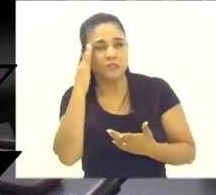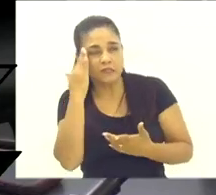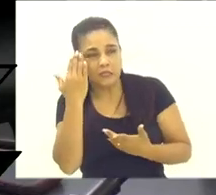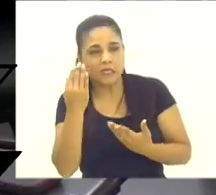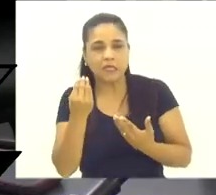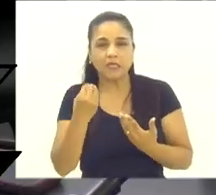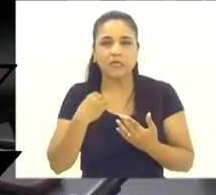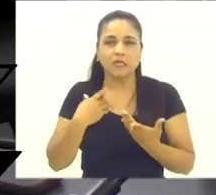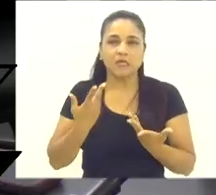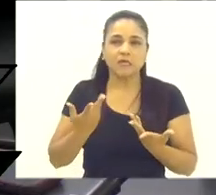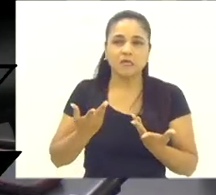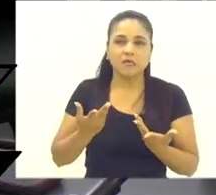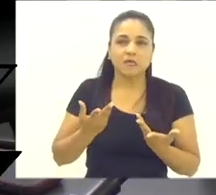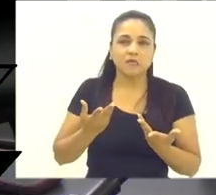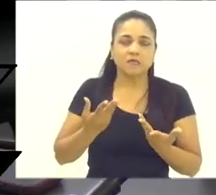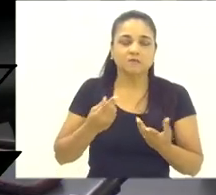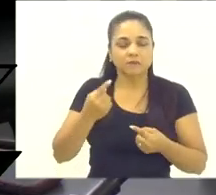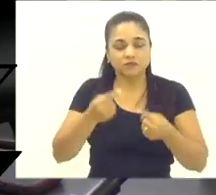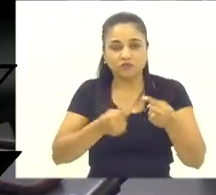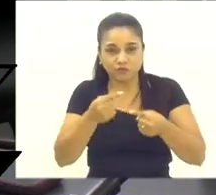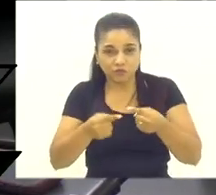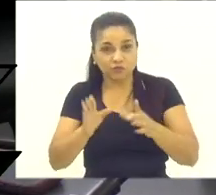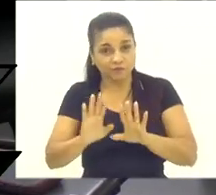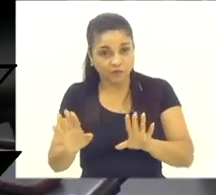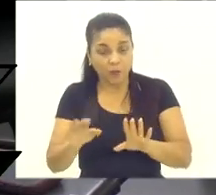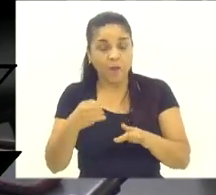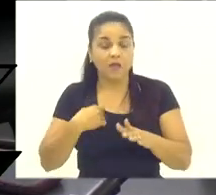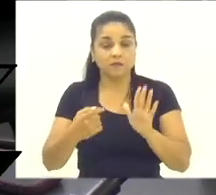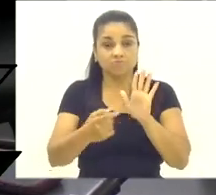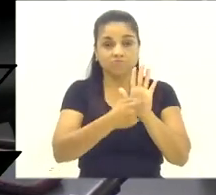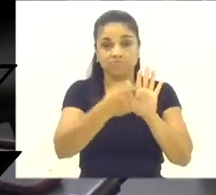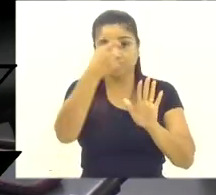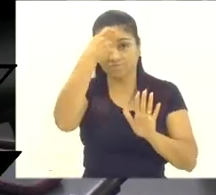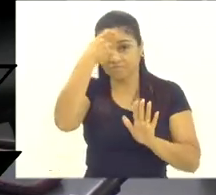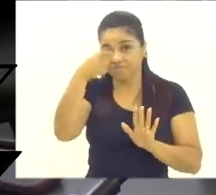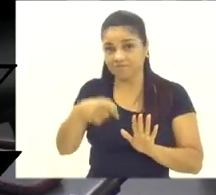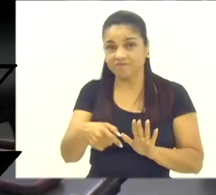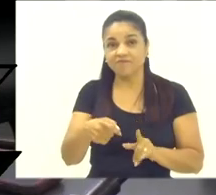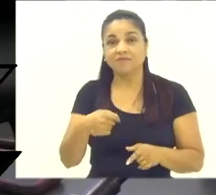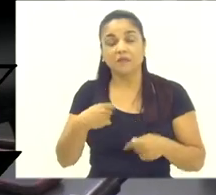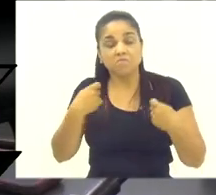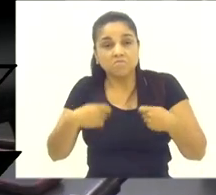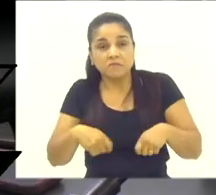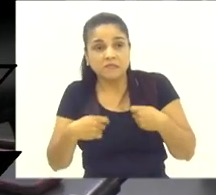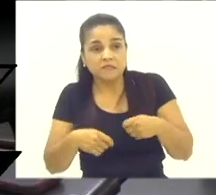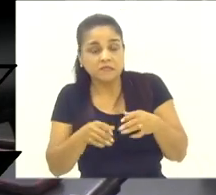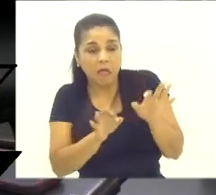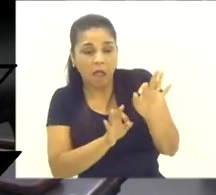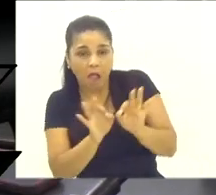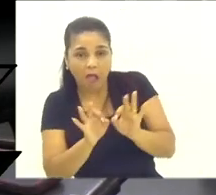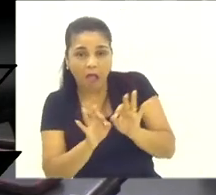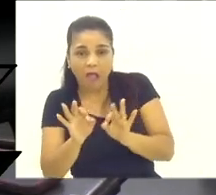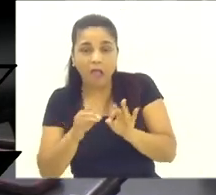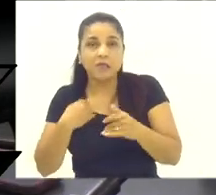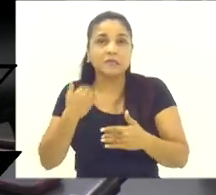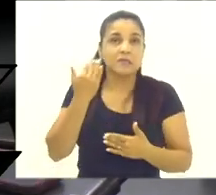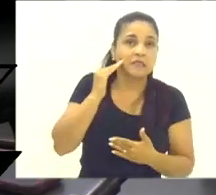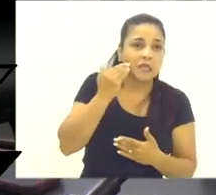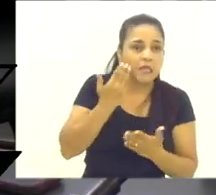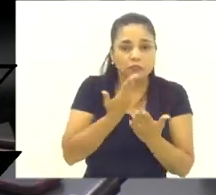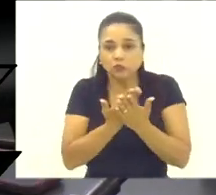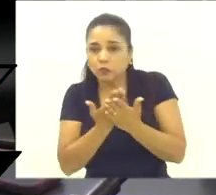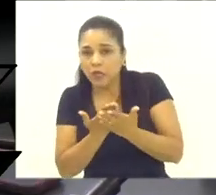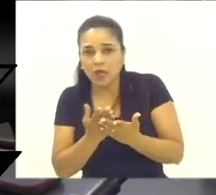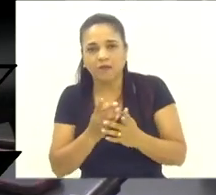vêm como uma coisa muito distante para você discutir sei lá Inteligência Artificial você tem que programar você tem que entender porque